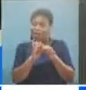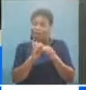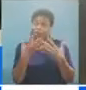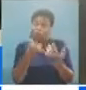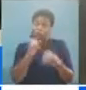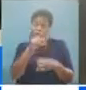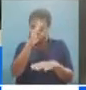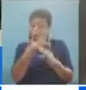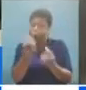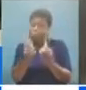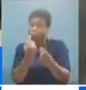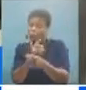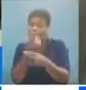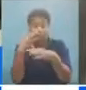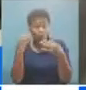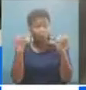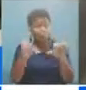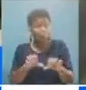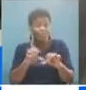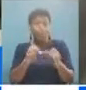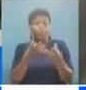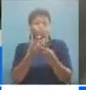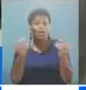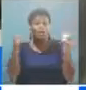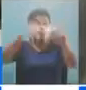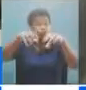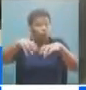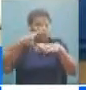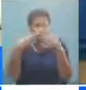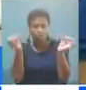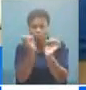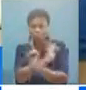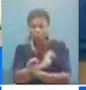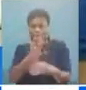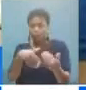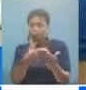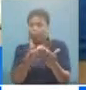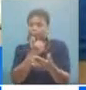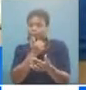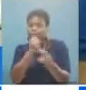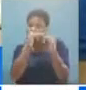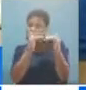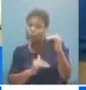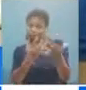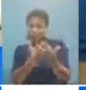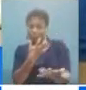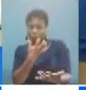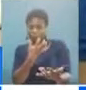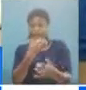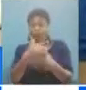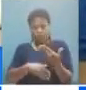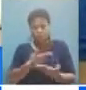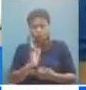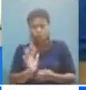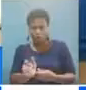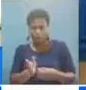situação de catástrofe resultante de precipitações fora de comum e propõe medidas para reduzir os impactos. Ações já